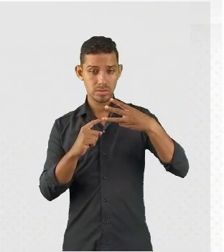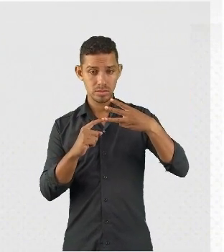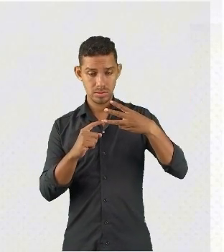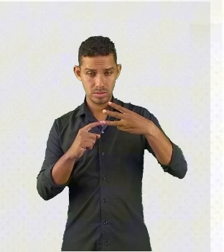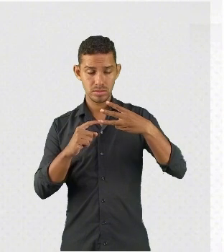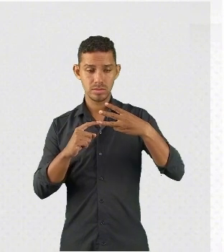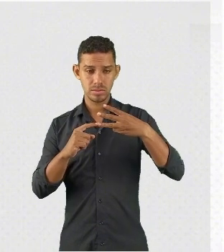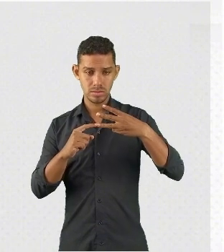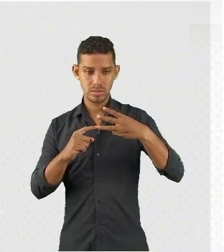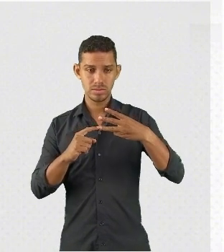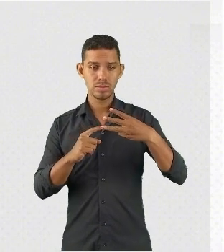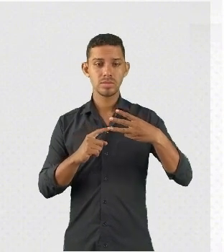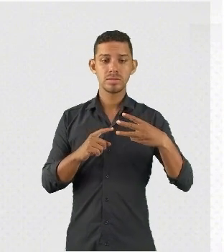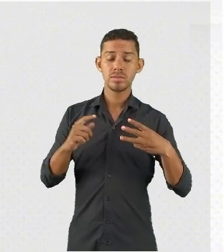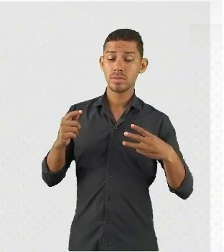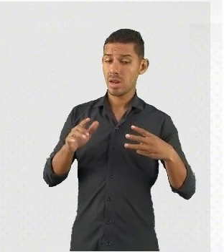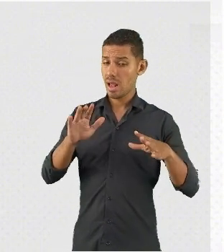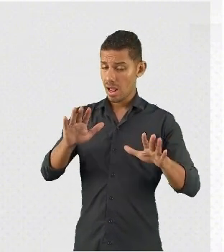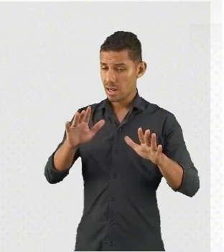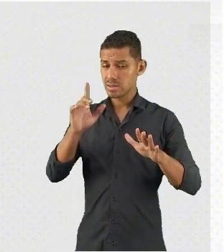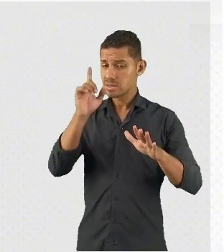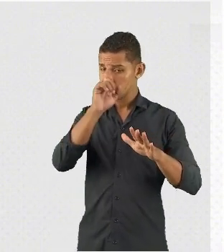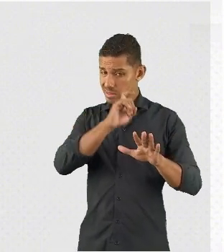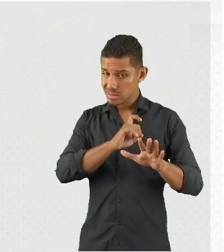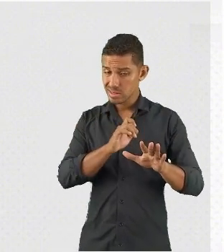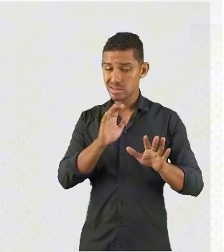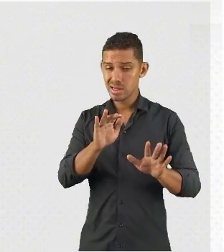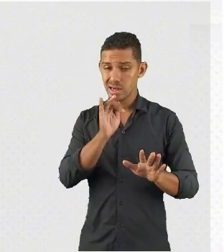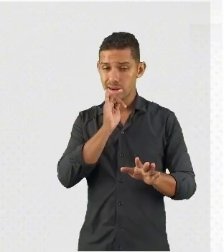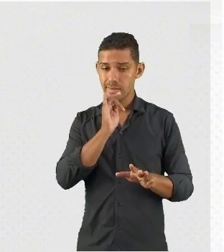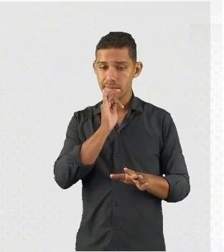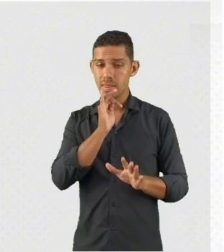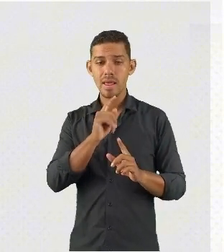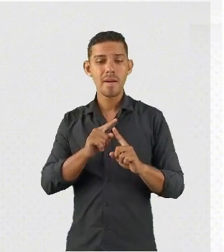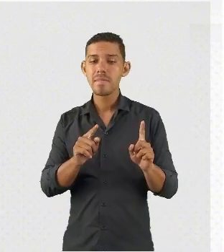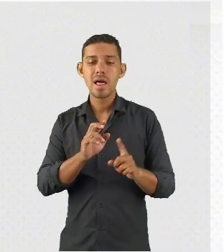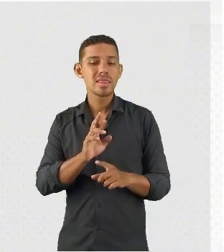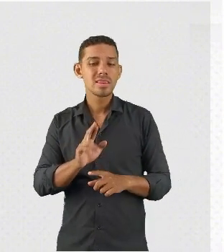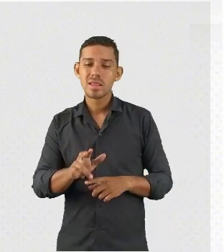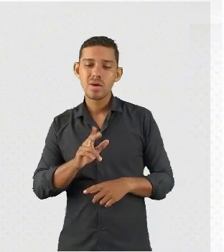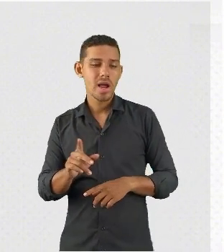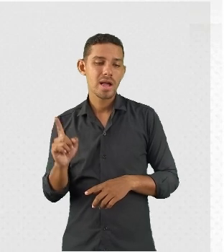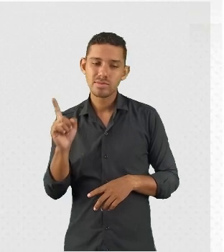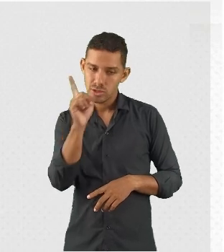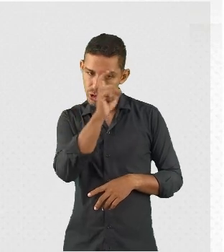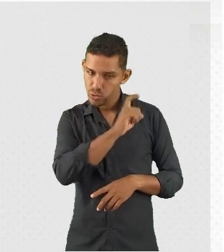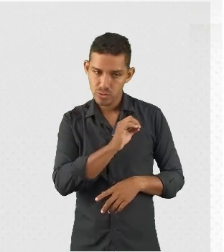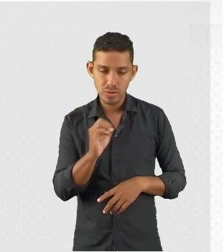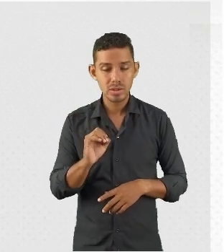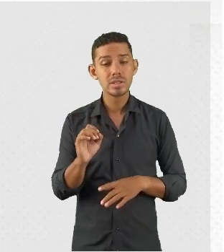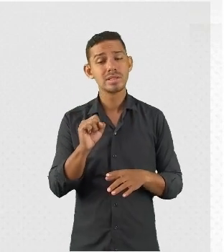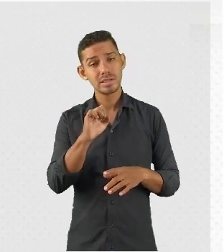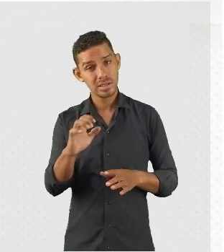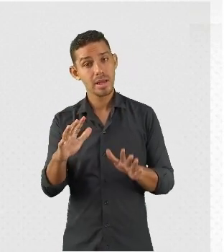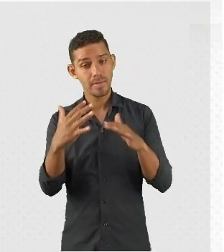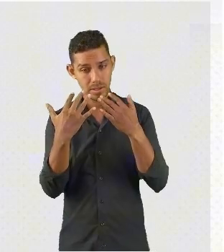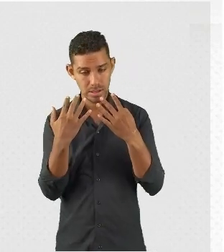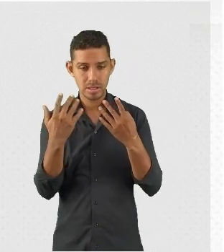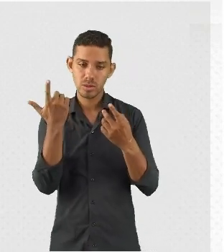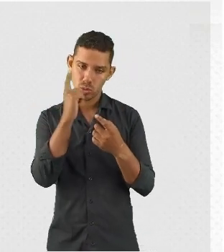gente, mas ele não é muito difícil. Então, se prestar atenção, a gente consegue entender legalzinho,